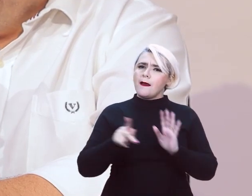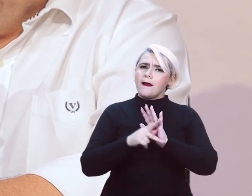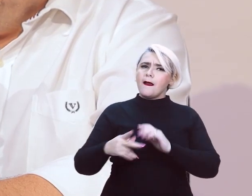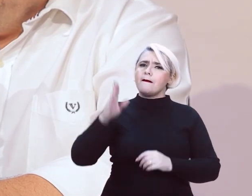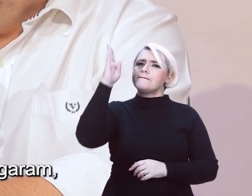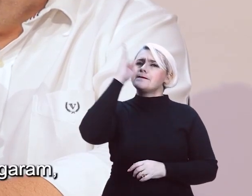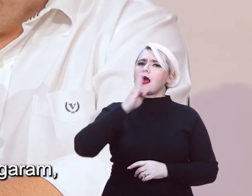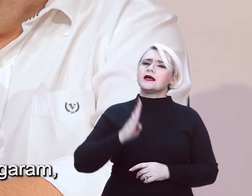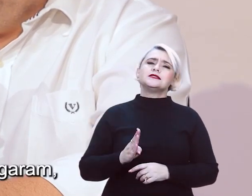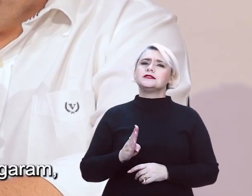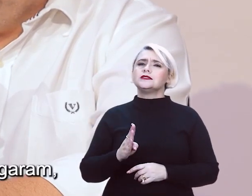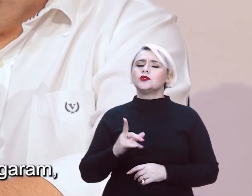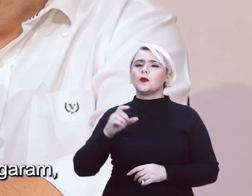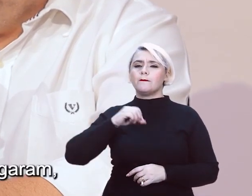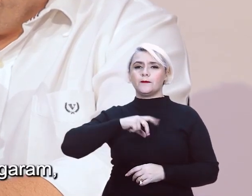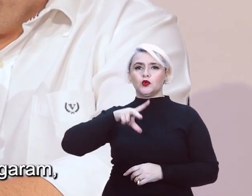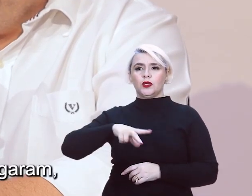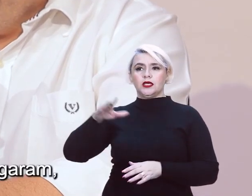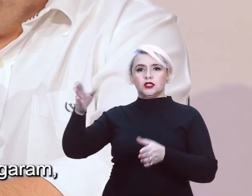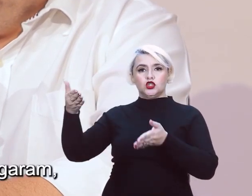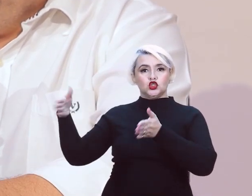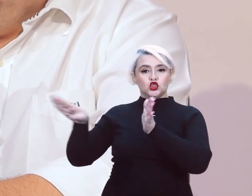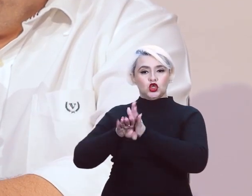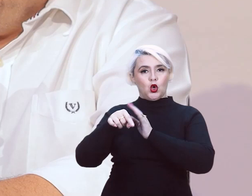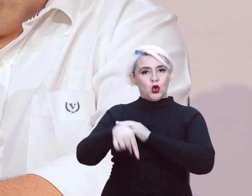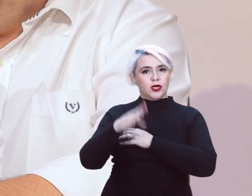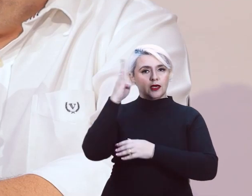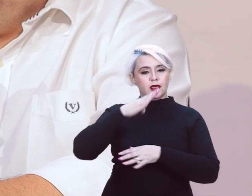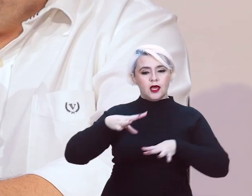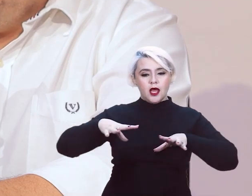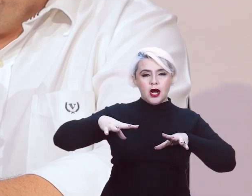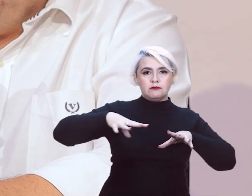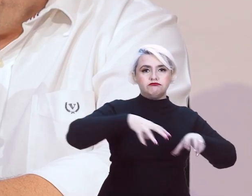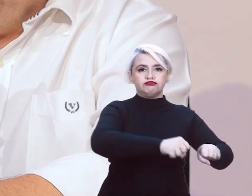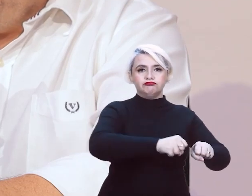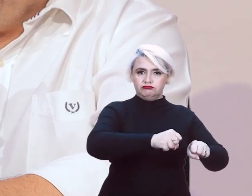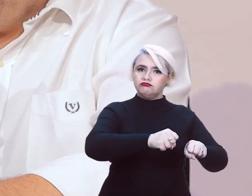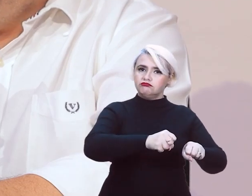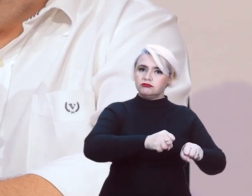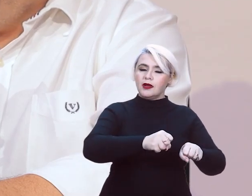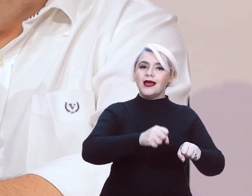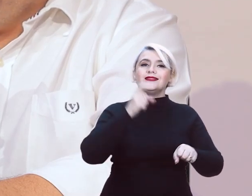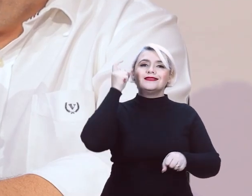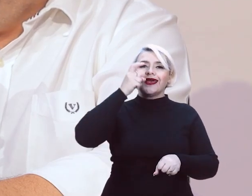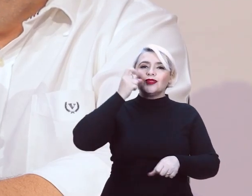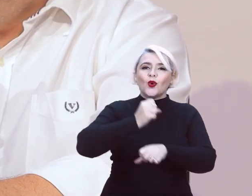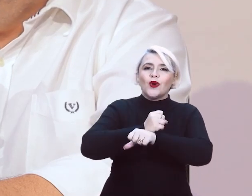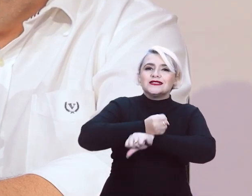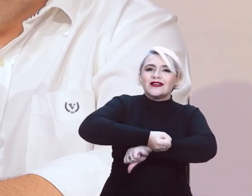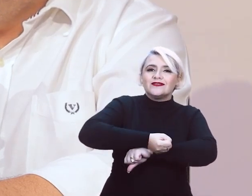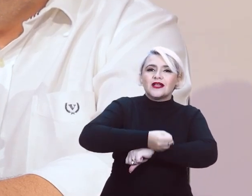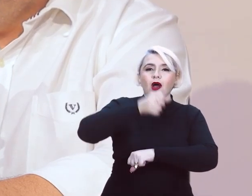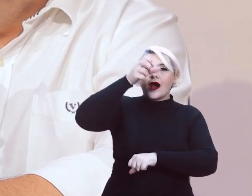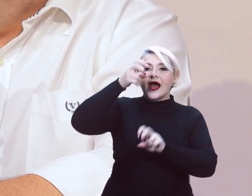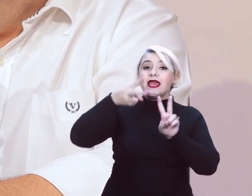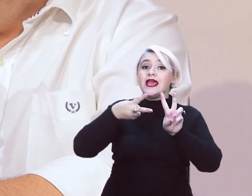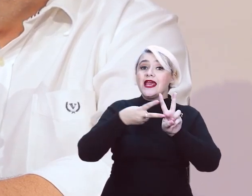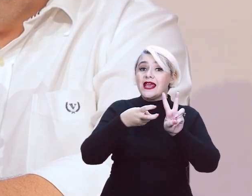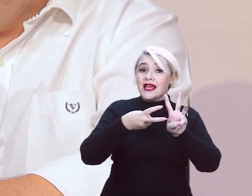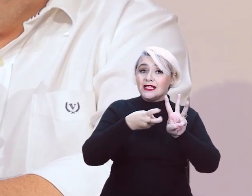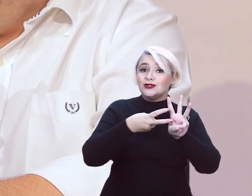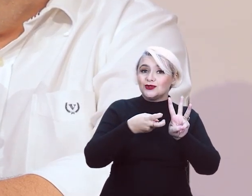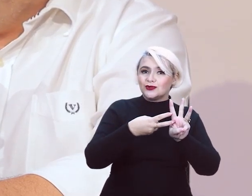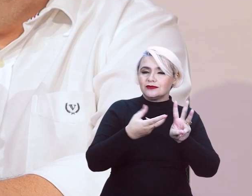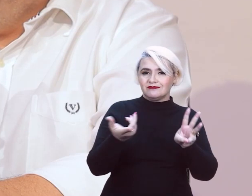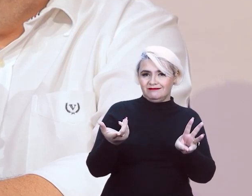Brasil, os portugueses, quando aqui chegaram, dominaram tudo isso aqui e tentaram escravizar os índios. Né?